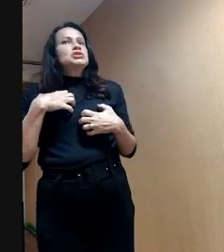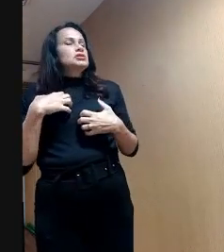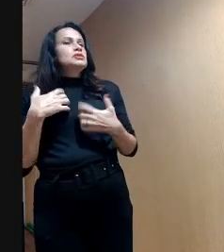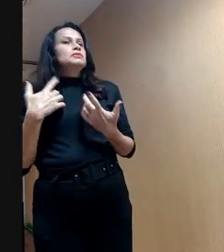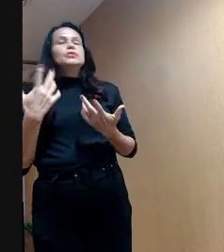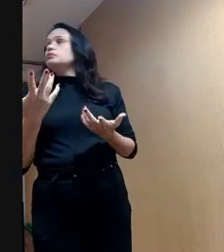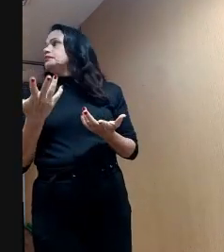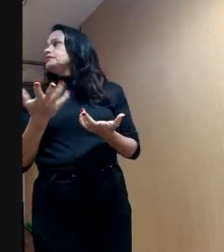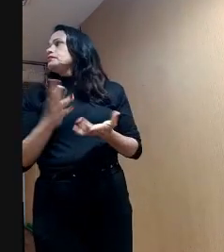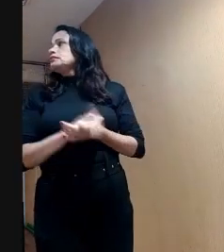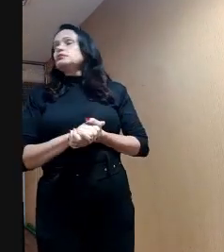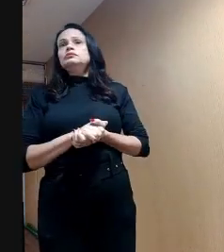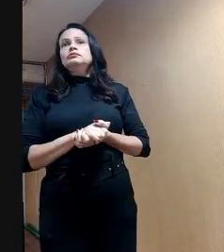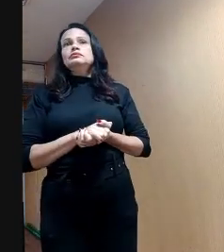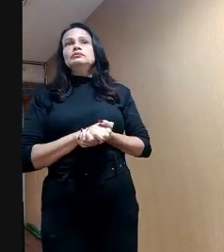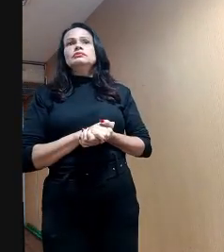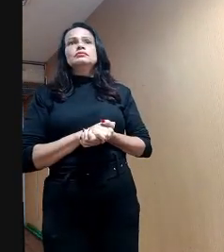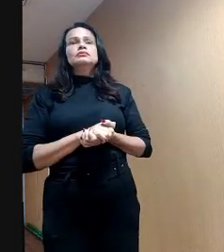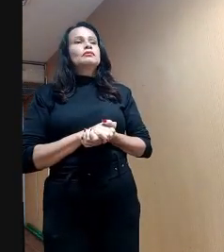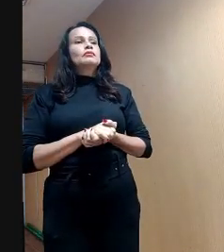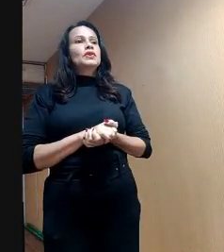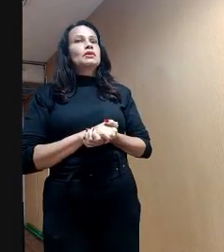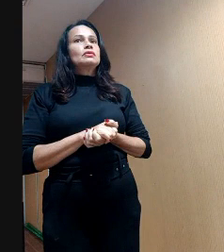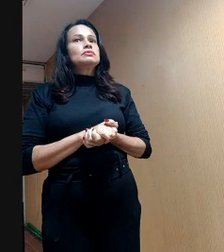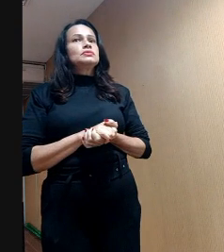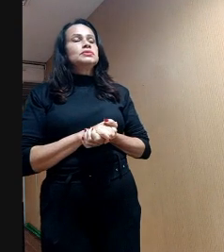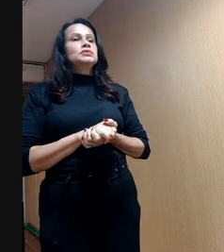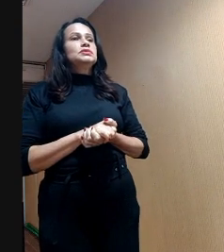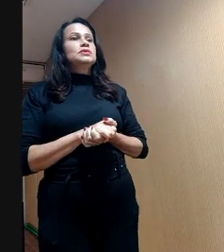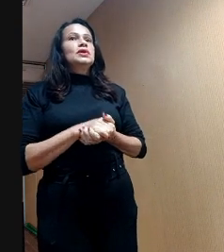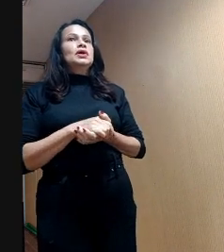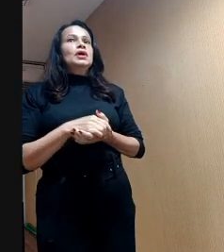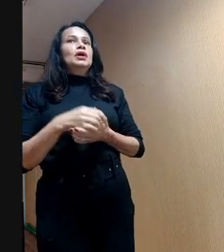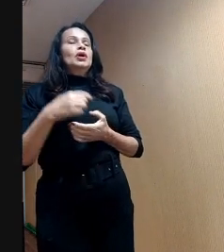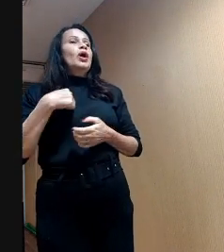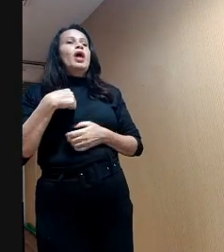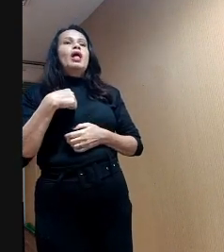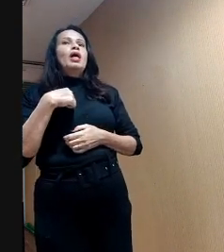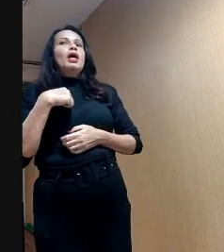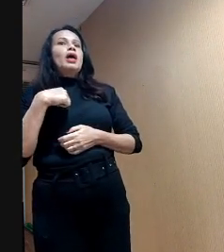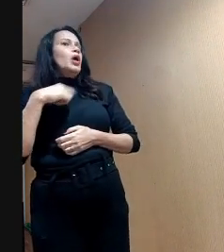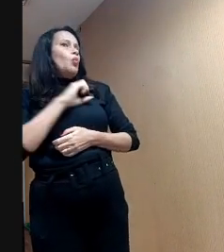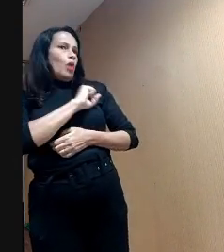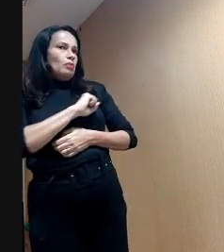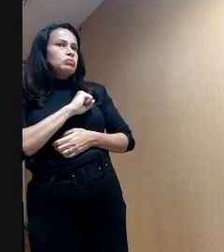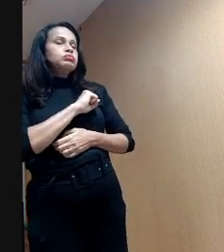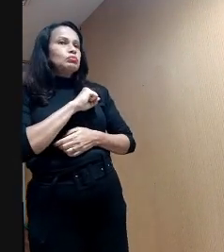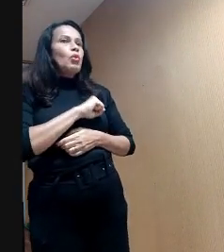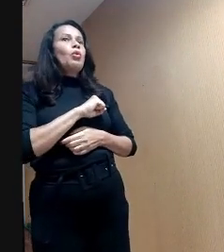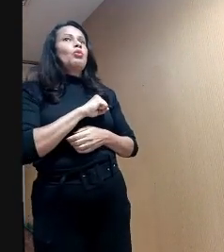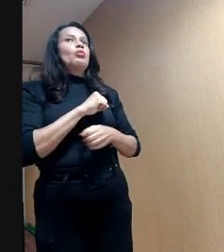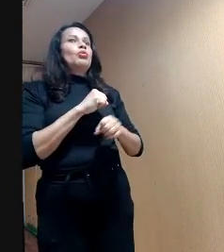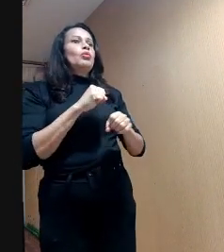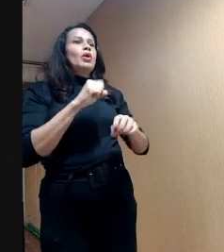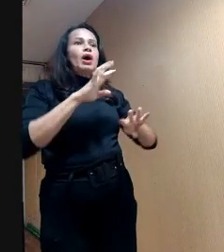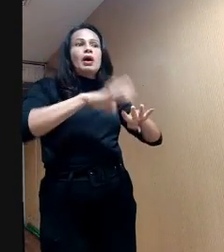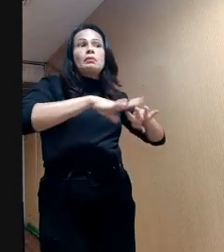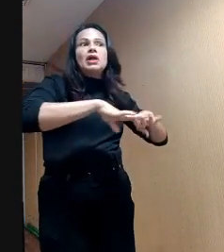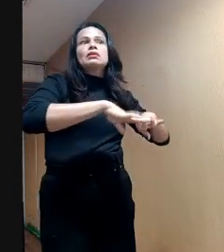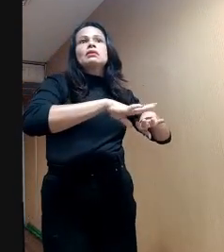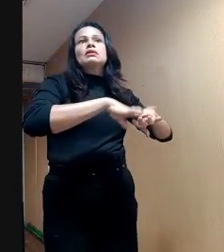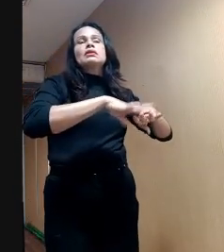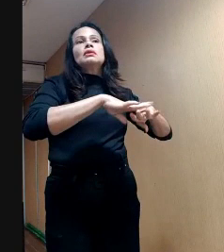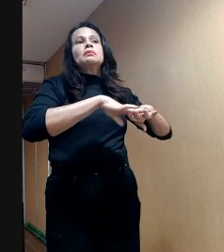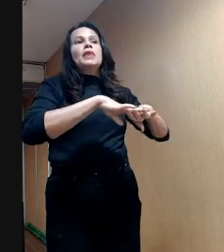pesquisa, por que não dizer a celebração do amor à matemática, do amor pela matemática que eu consigo perceber em